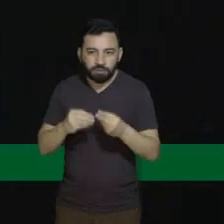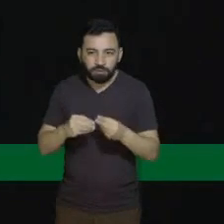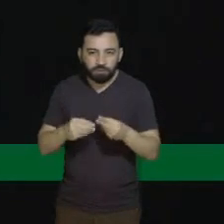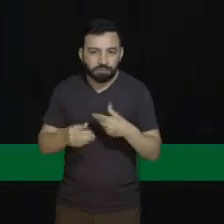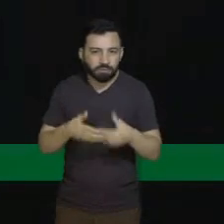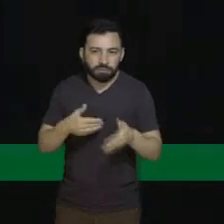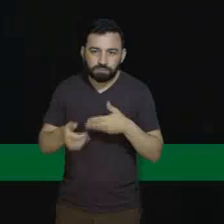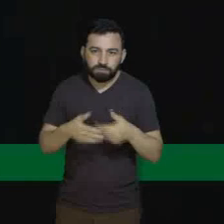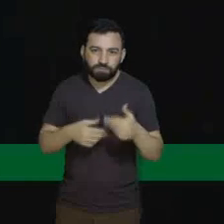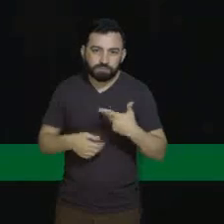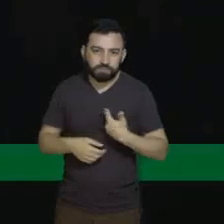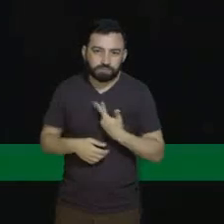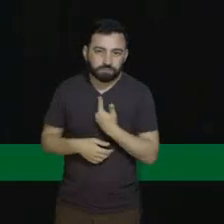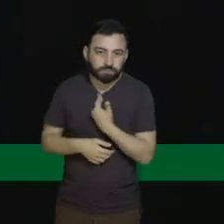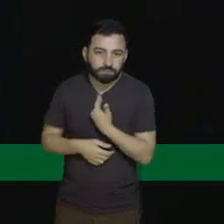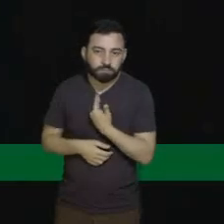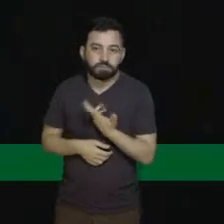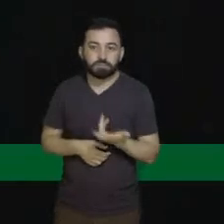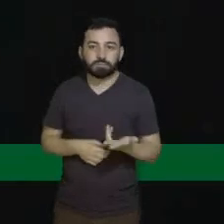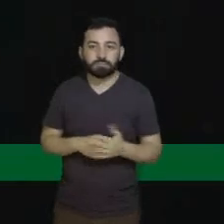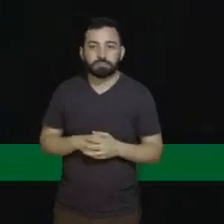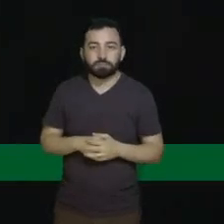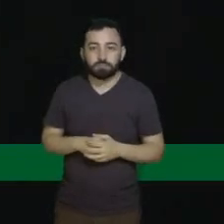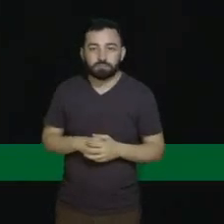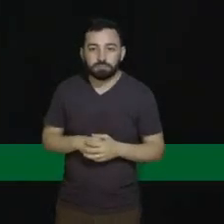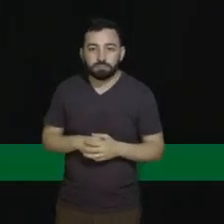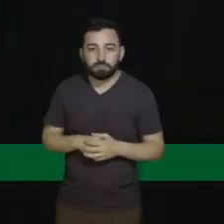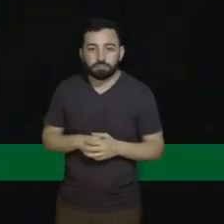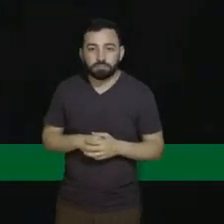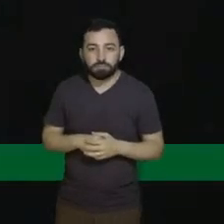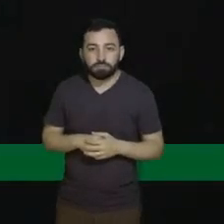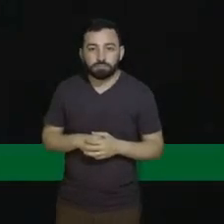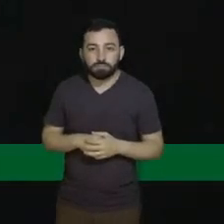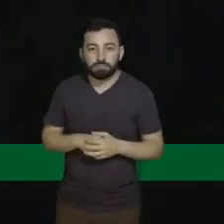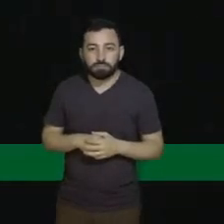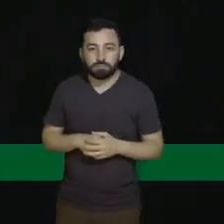seja, cirurgias eletivas,